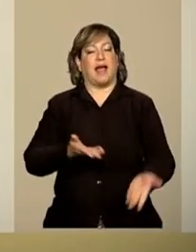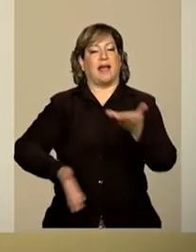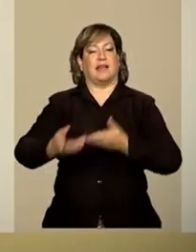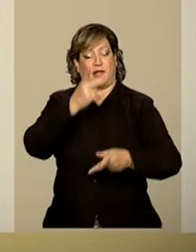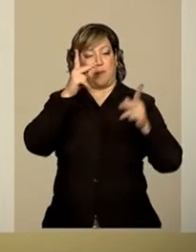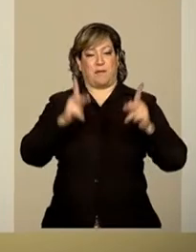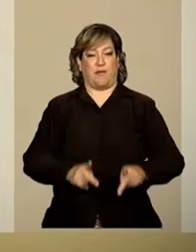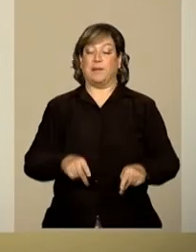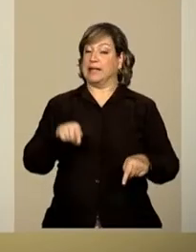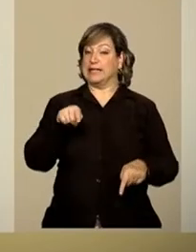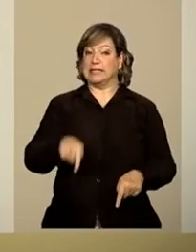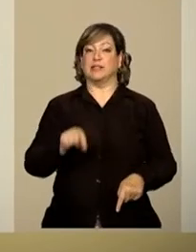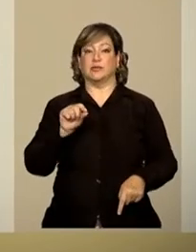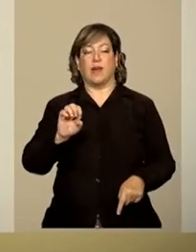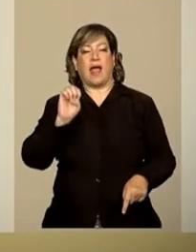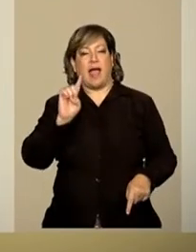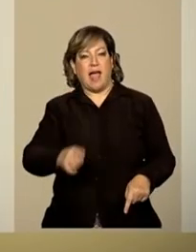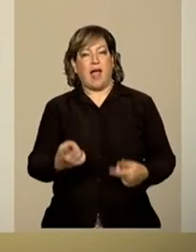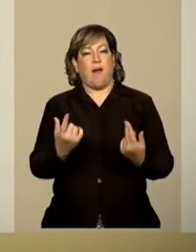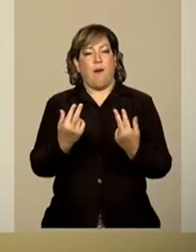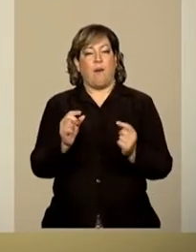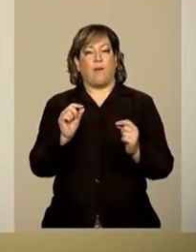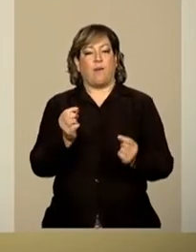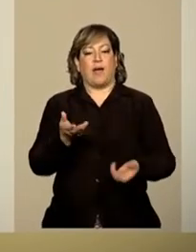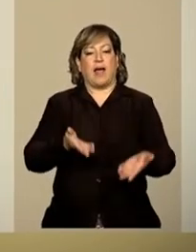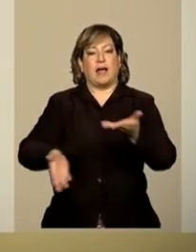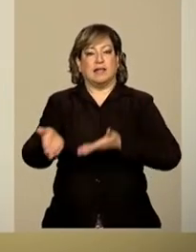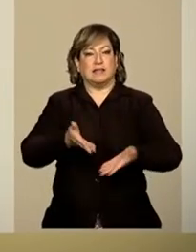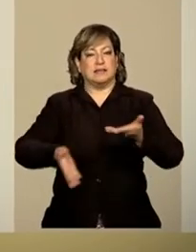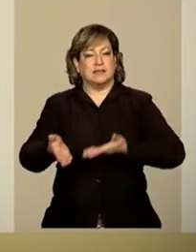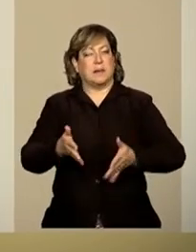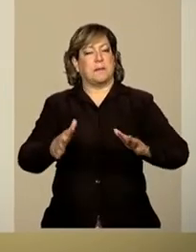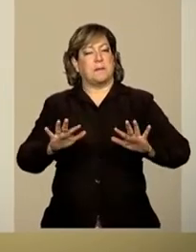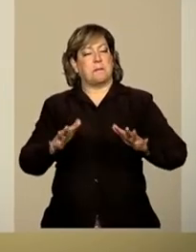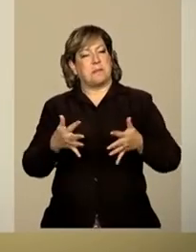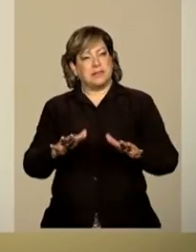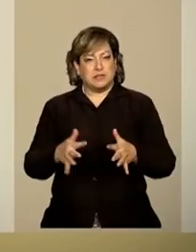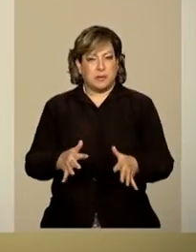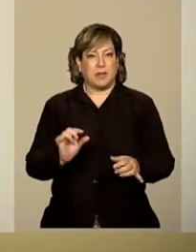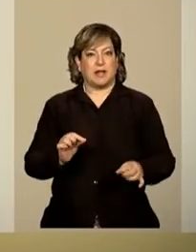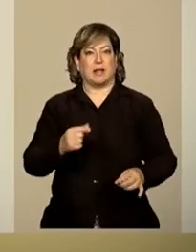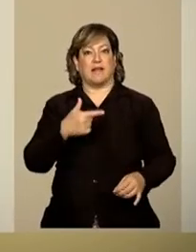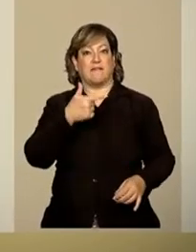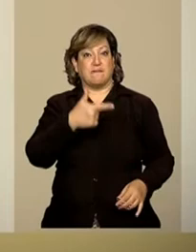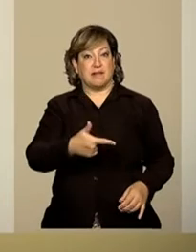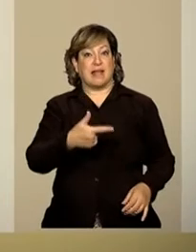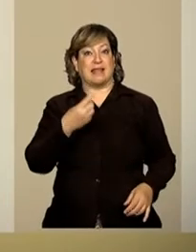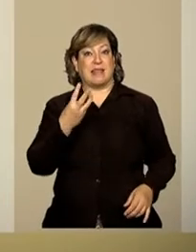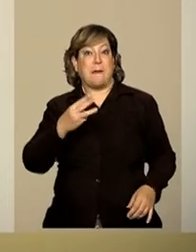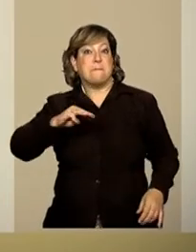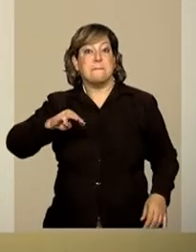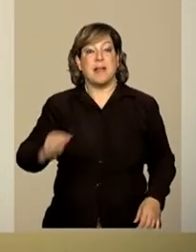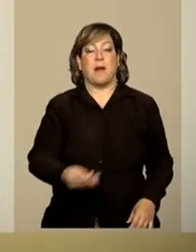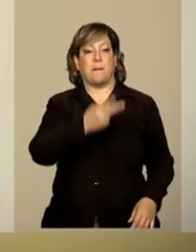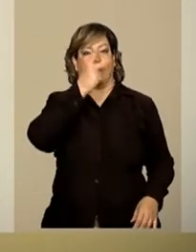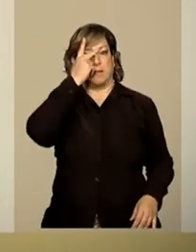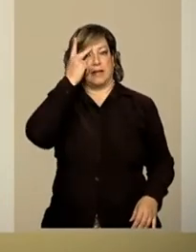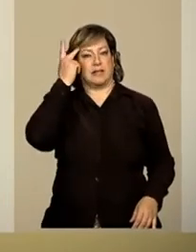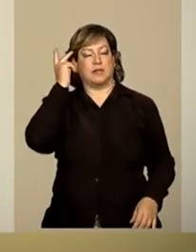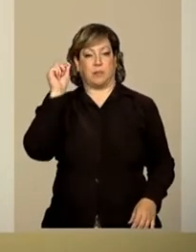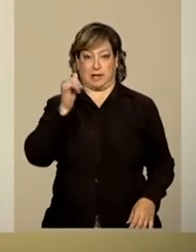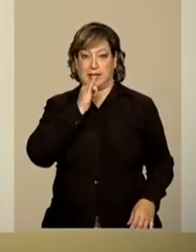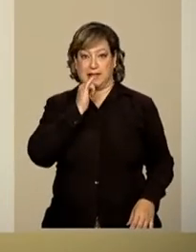e isso equivale a um atendimento aproximadamente há 23 milhões de pessoas